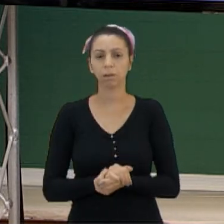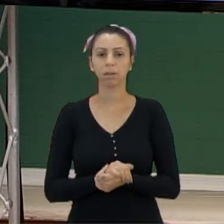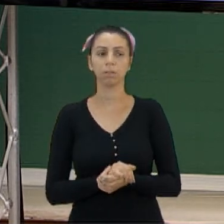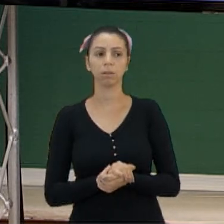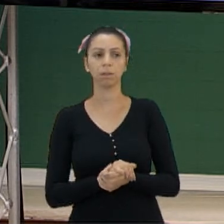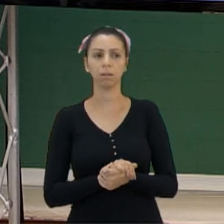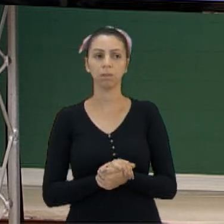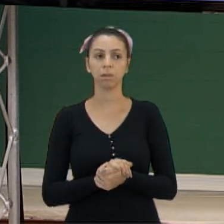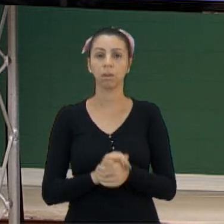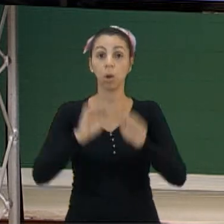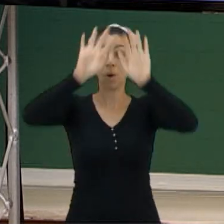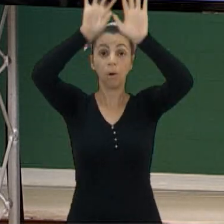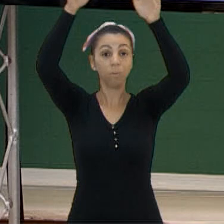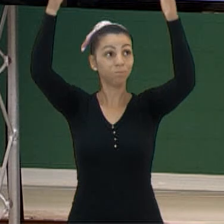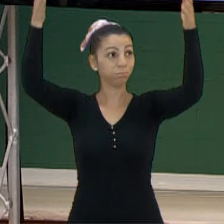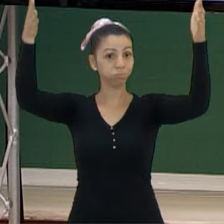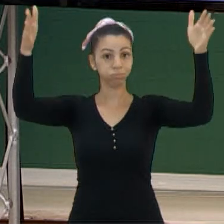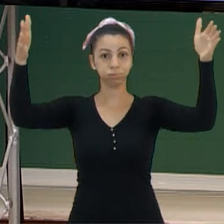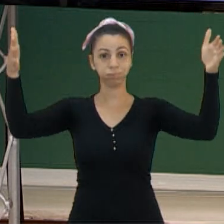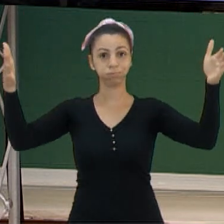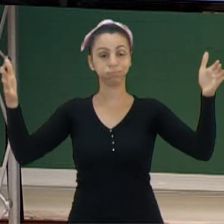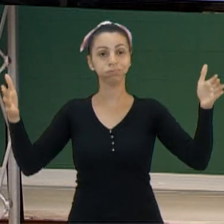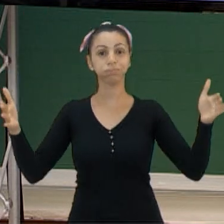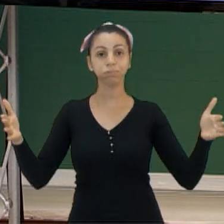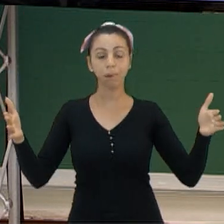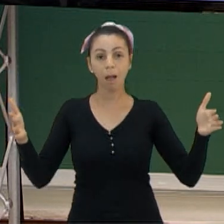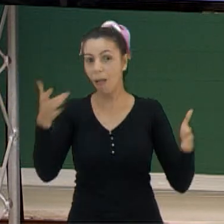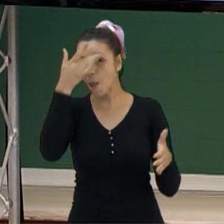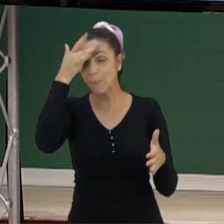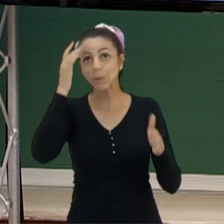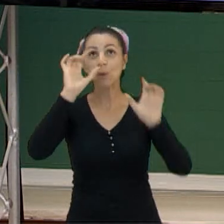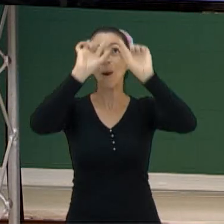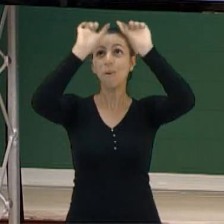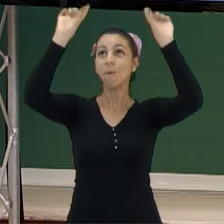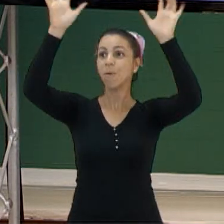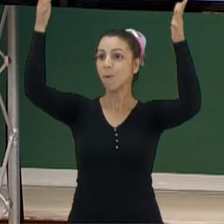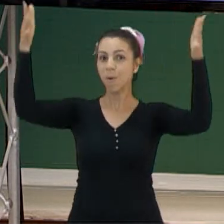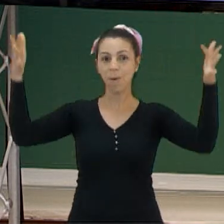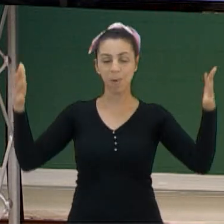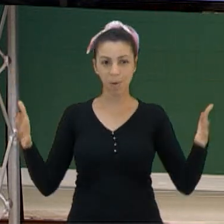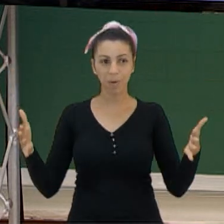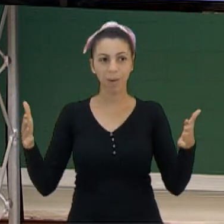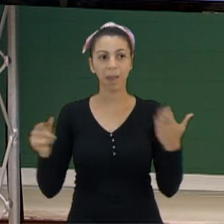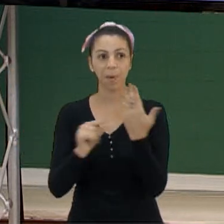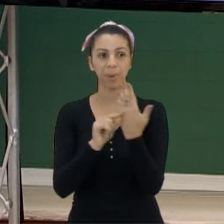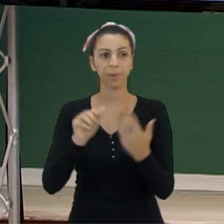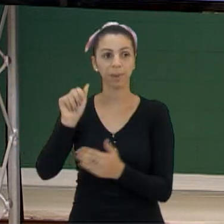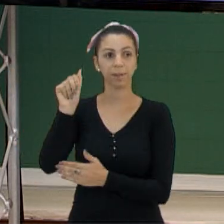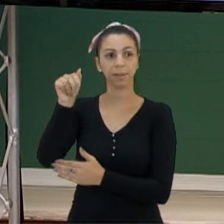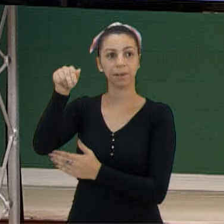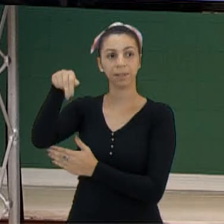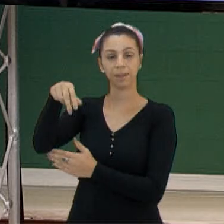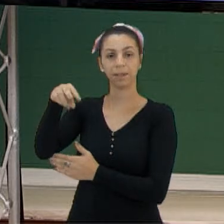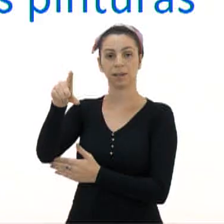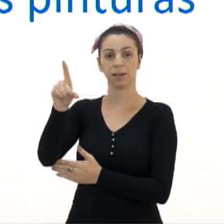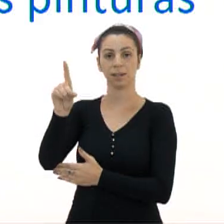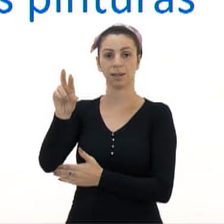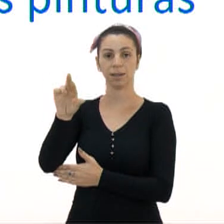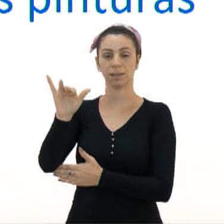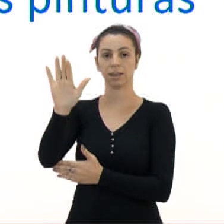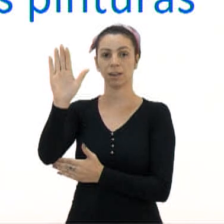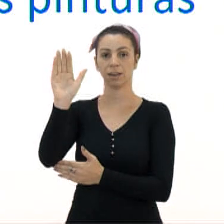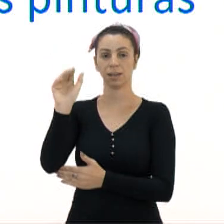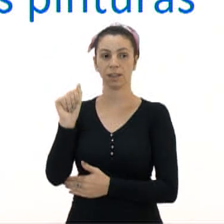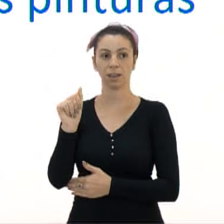perspectiva, alongando os tetos. Era o cara do teto das igrejas, Andrea Pozzo. Resposta certa,